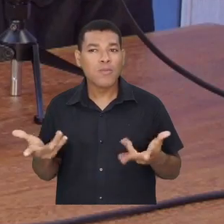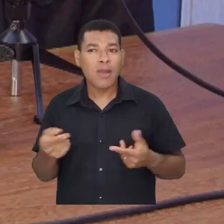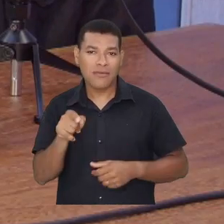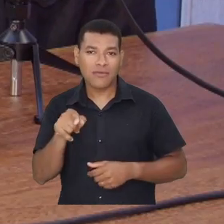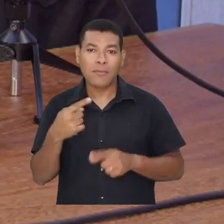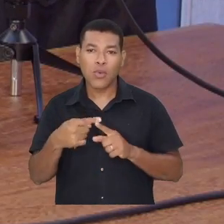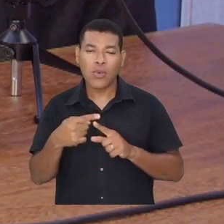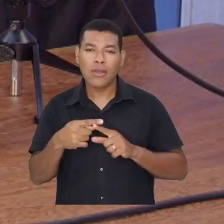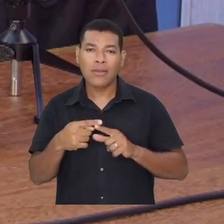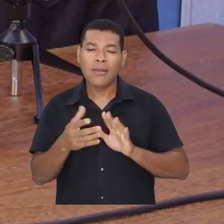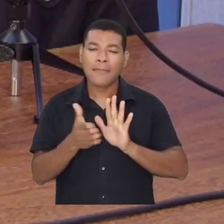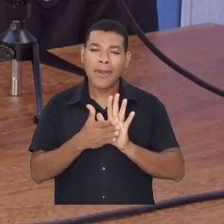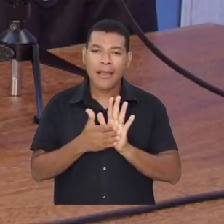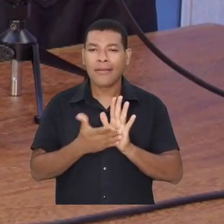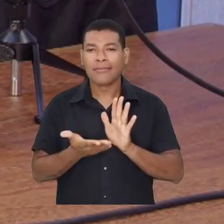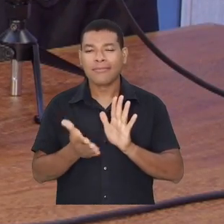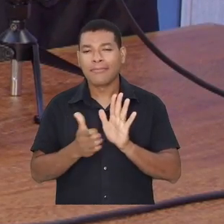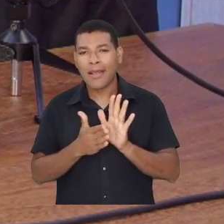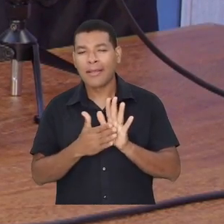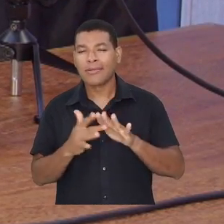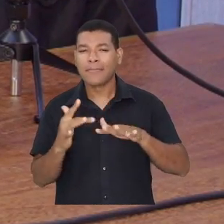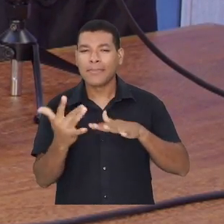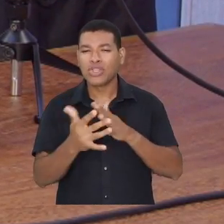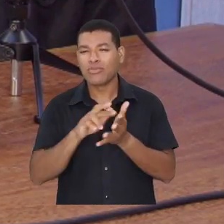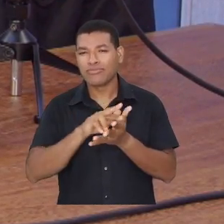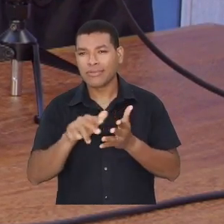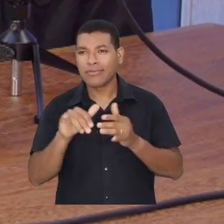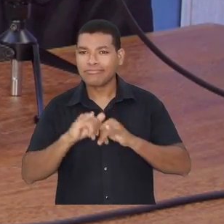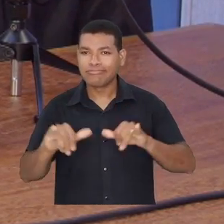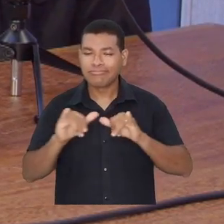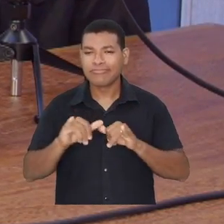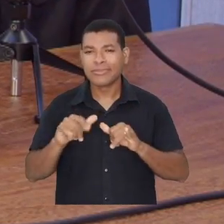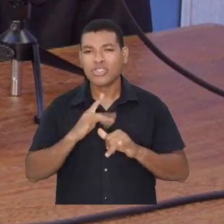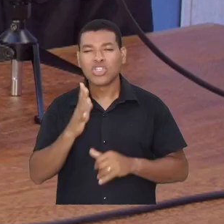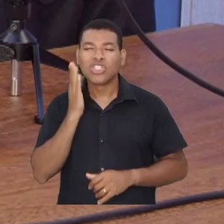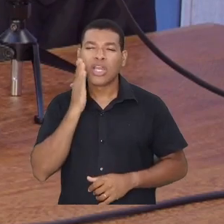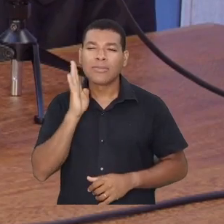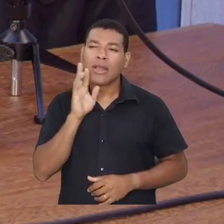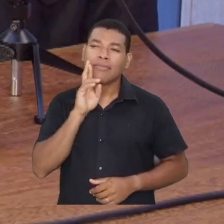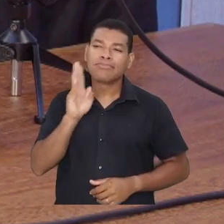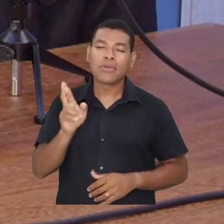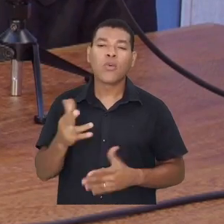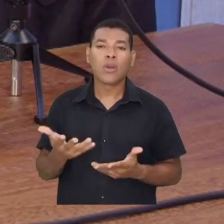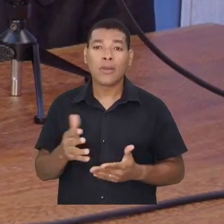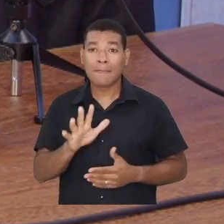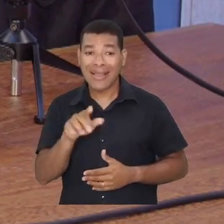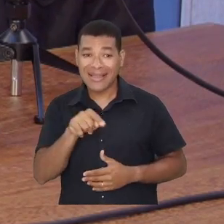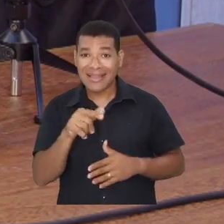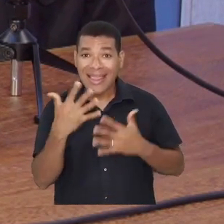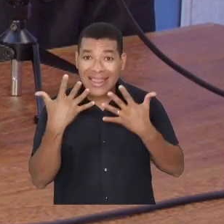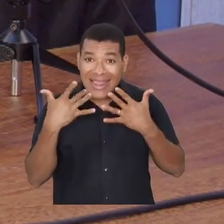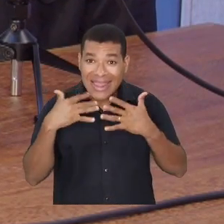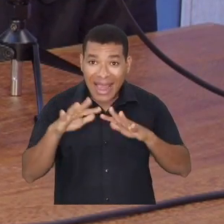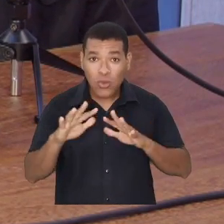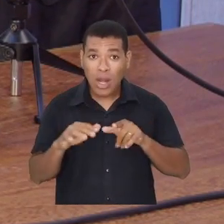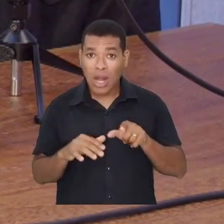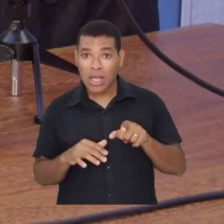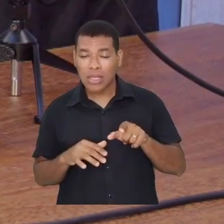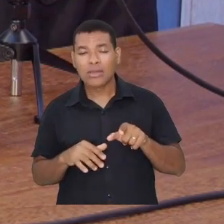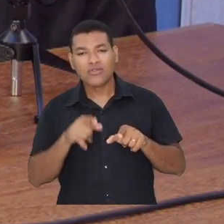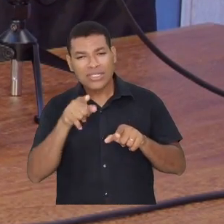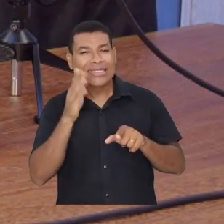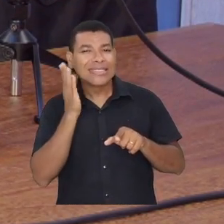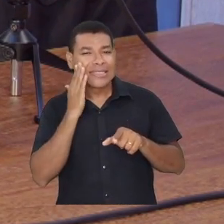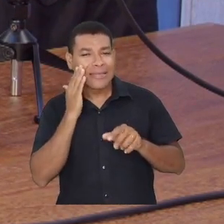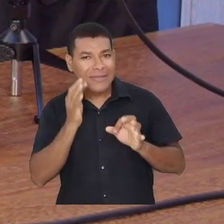plano, um plano de mídia, geralmente você tem ali já o resultado esperado. Uhum. Mas esse, o orgânico, é aquele que você